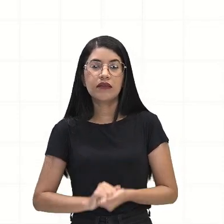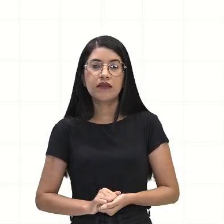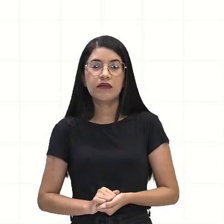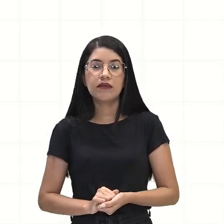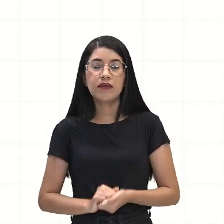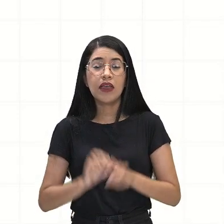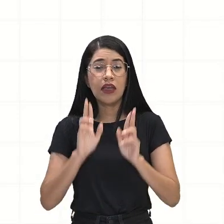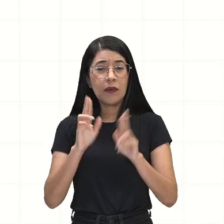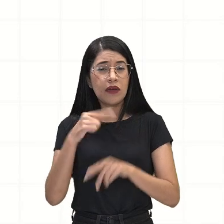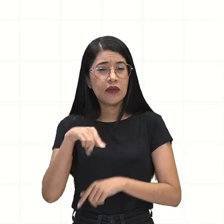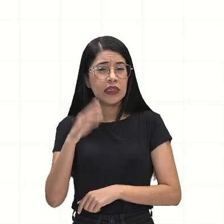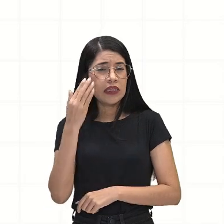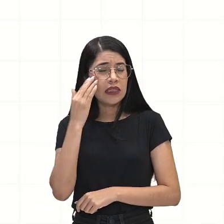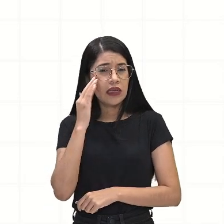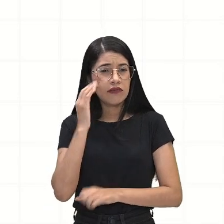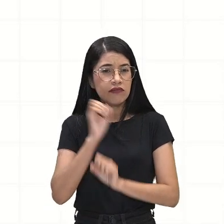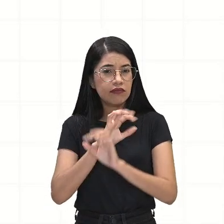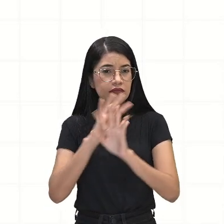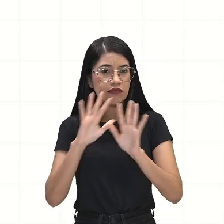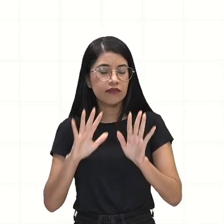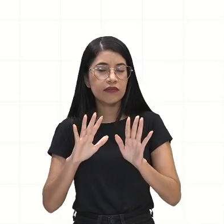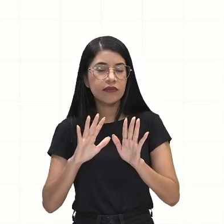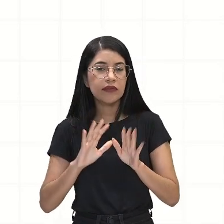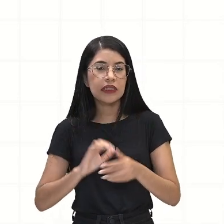espero que vocês tenham compreendido aí.